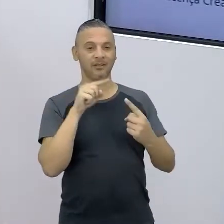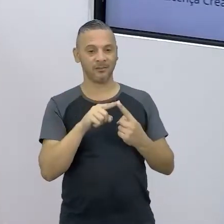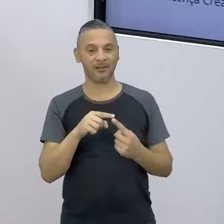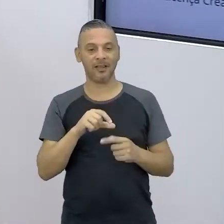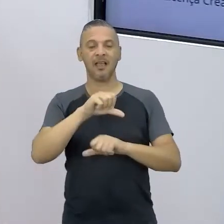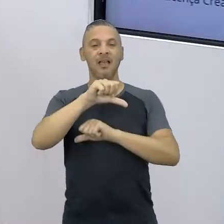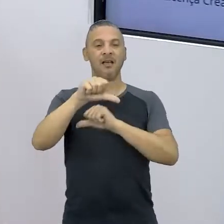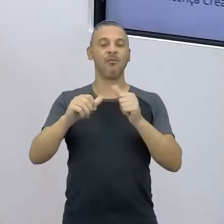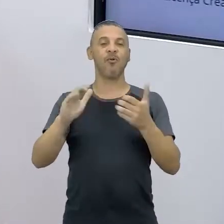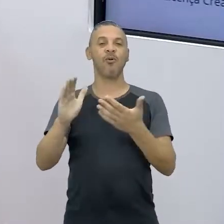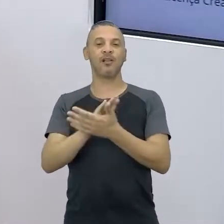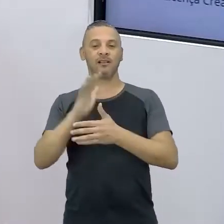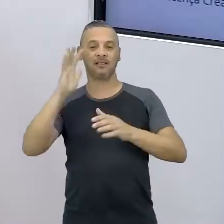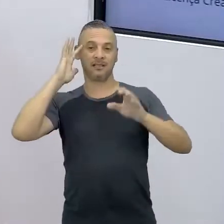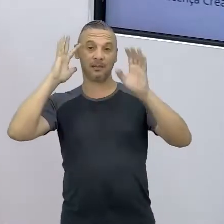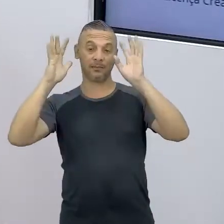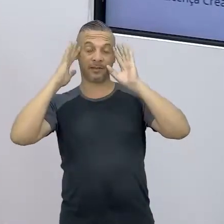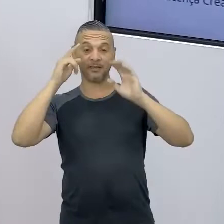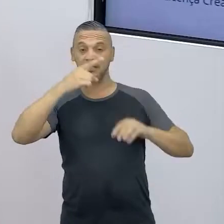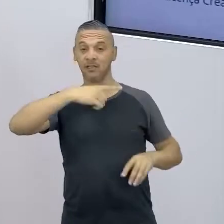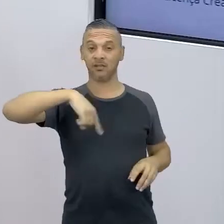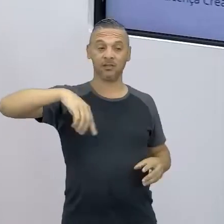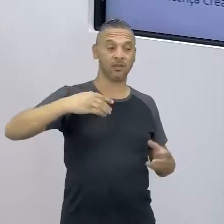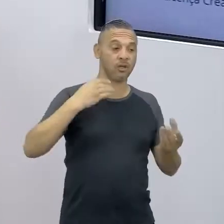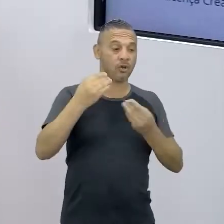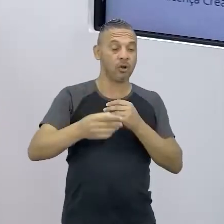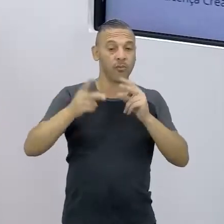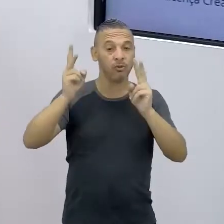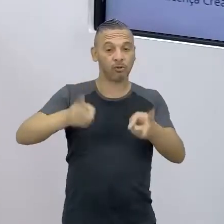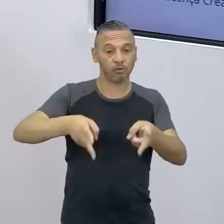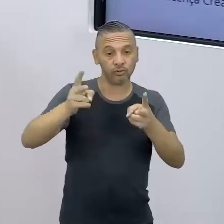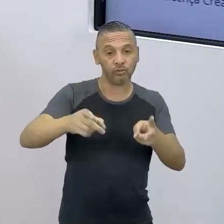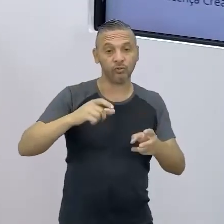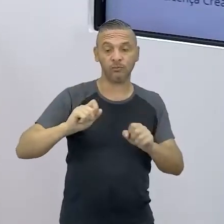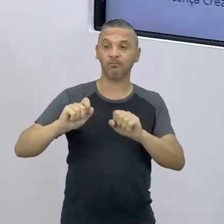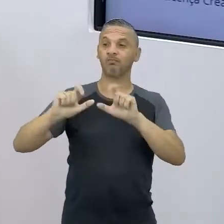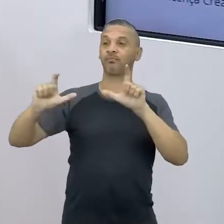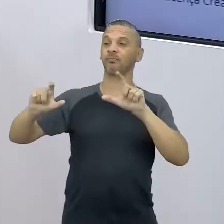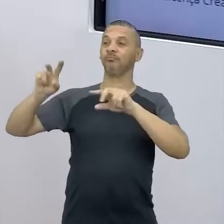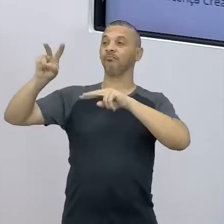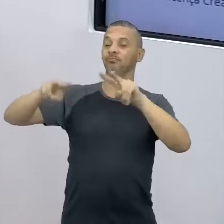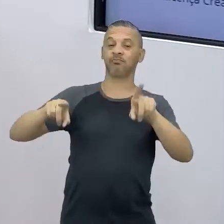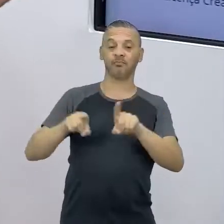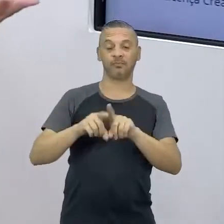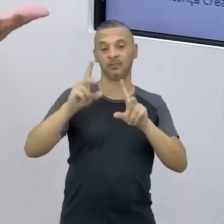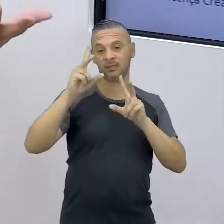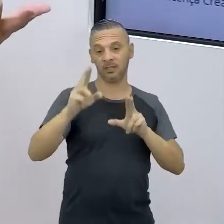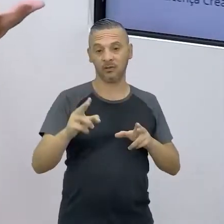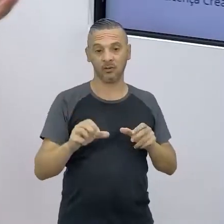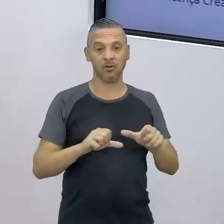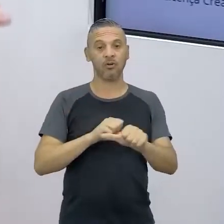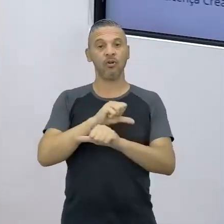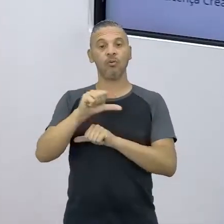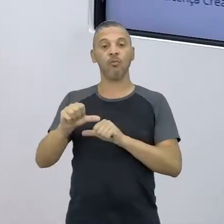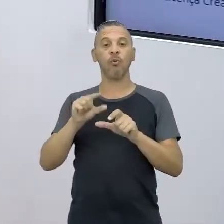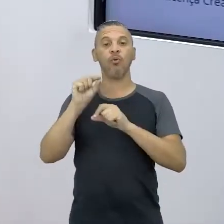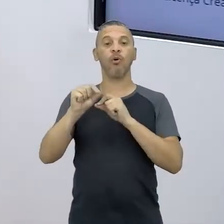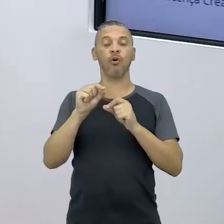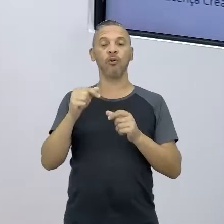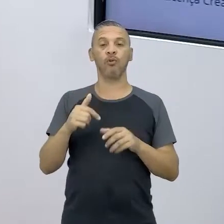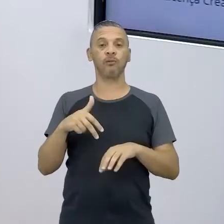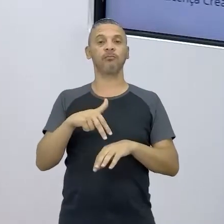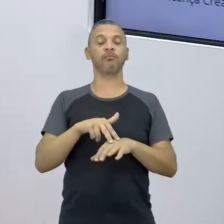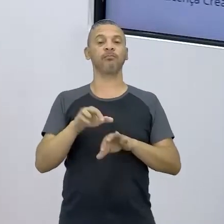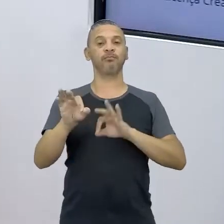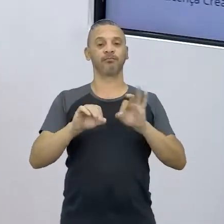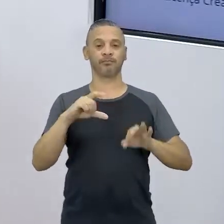boa forma da gente pensar. Agora, o símbolo continua a mesma coisa. Às vezes, o slogan continua a mesma coisa. O que muda um pouco também são as propagandas de